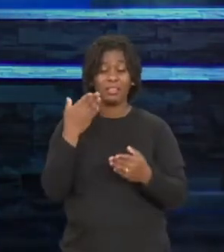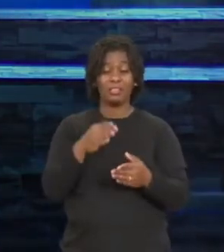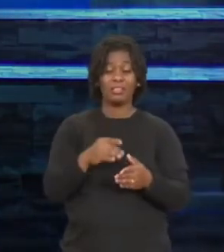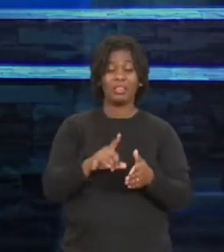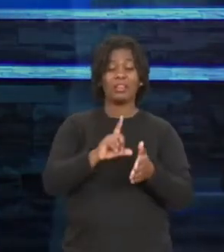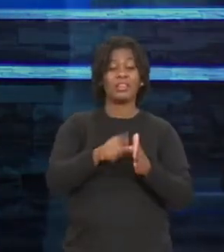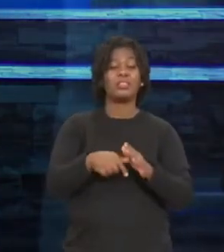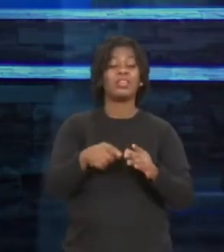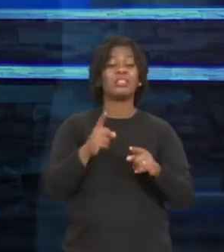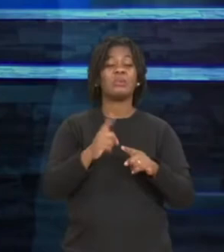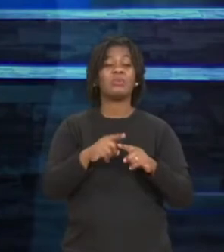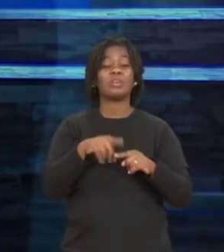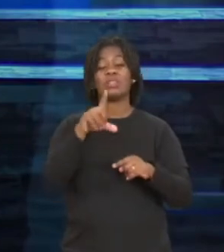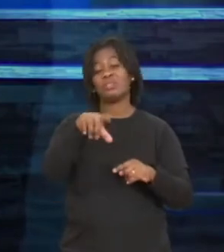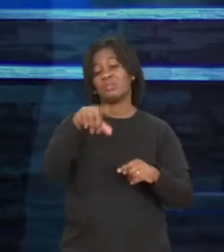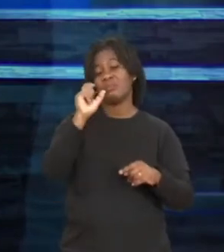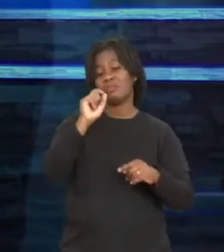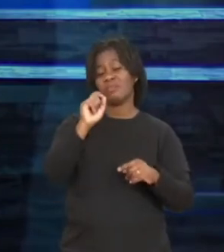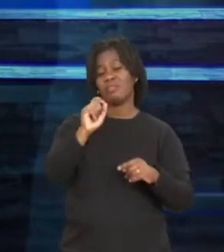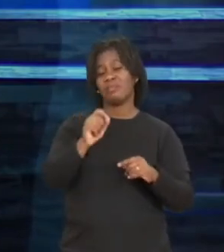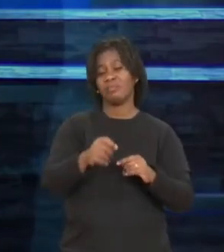porque ela quer.